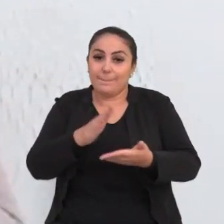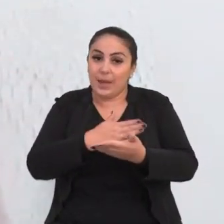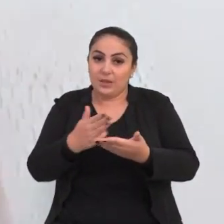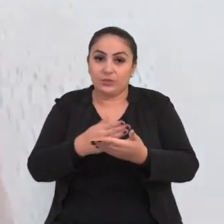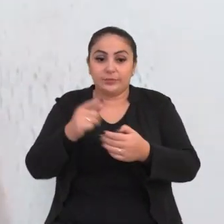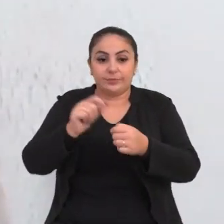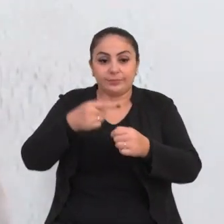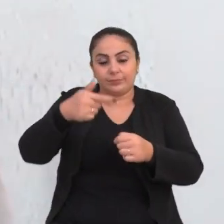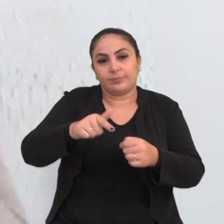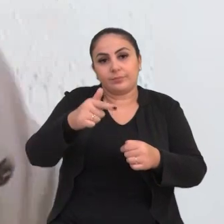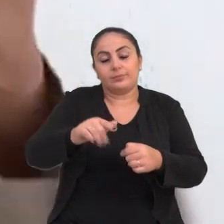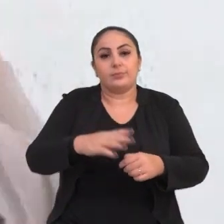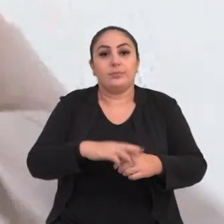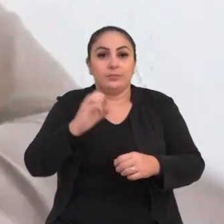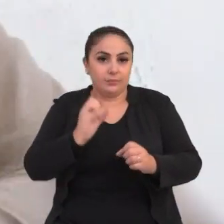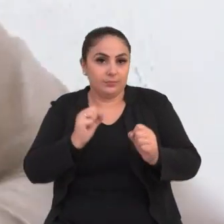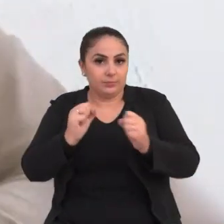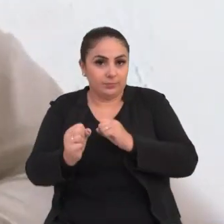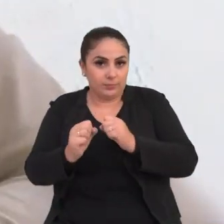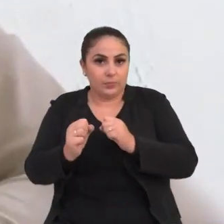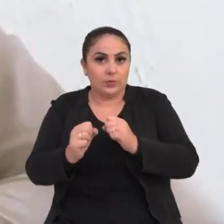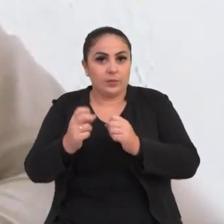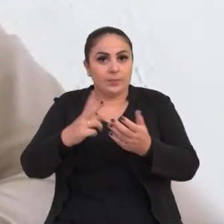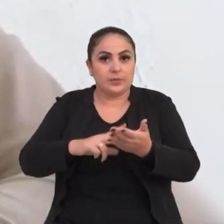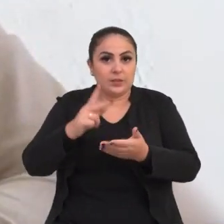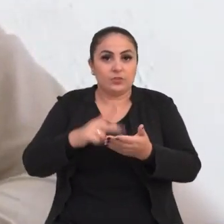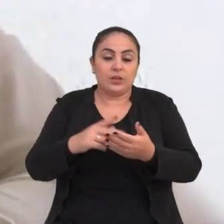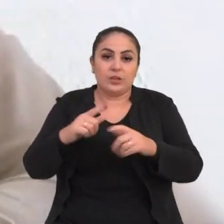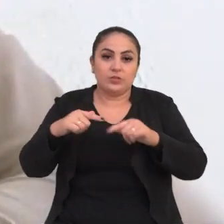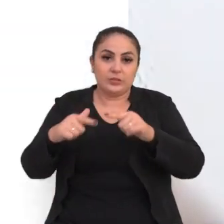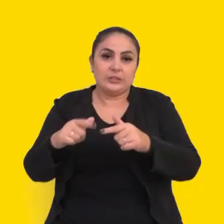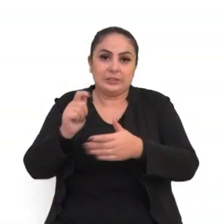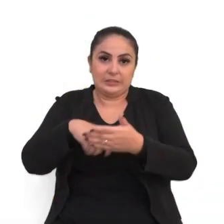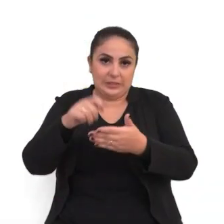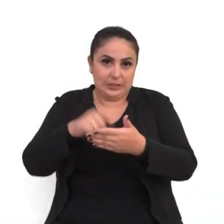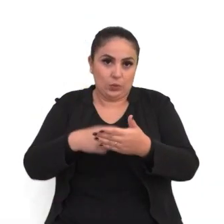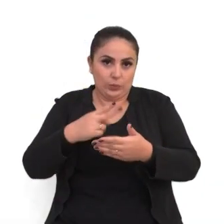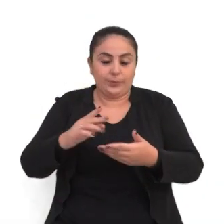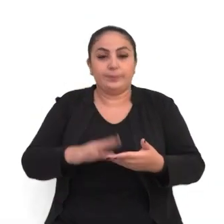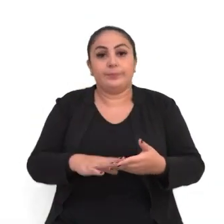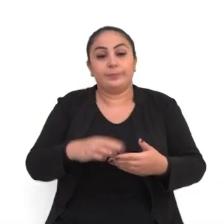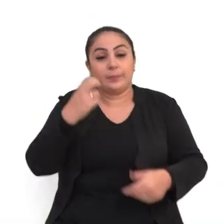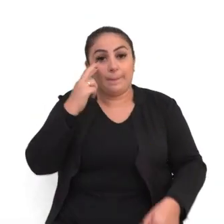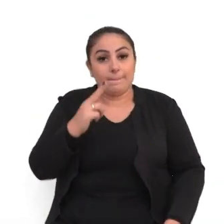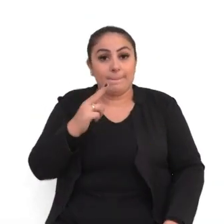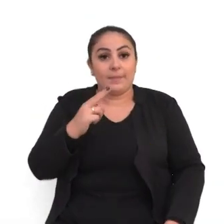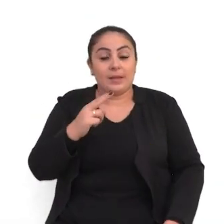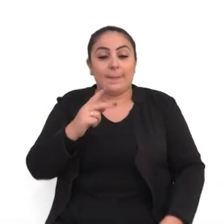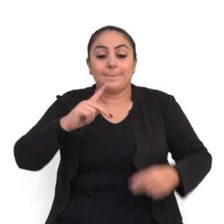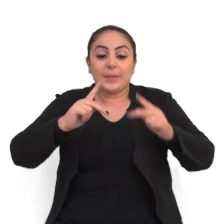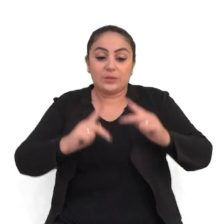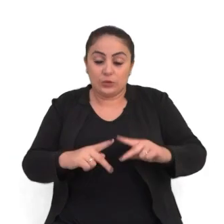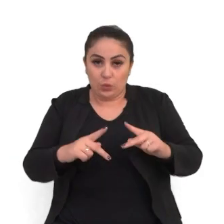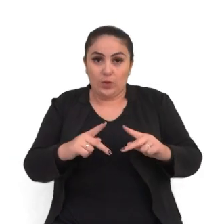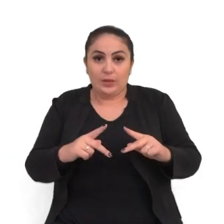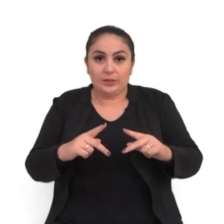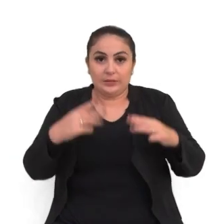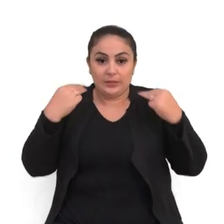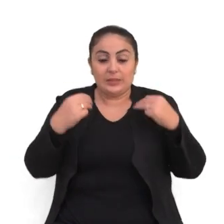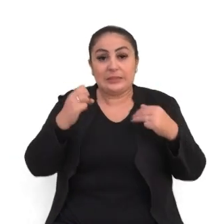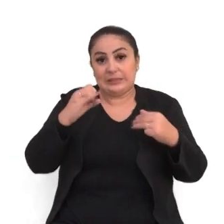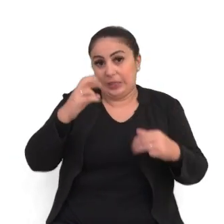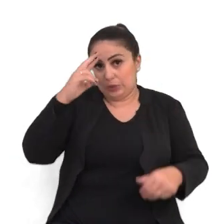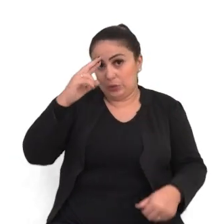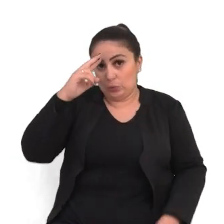médias, não repetiu infração, e se ele pode ser beneficiado aí com advertência por escrito. A identificação do condutor infrator, então